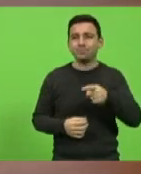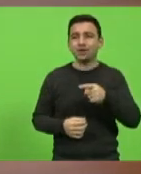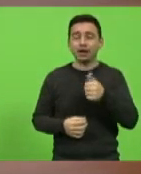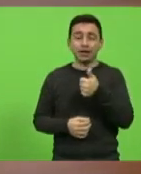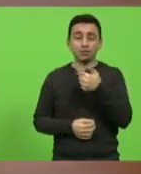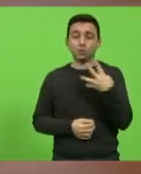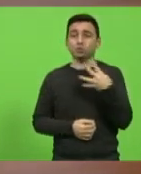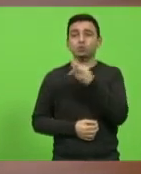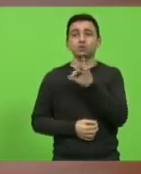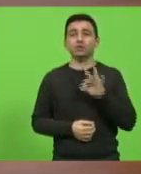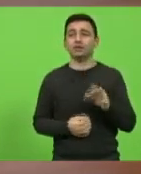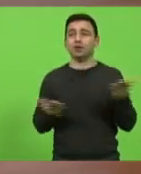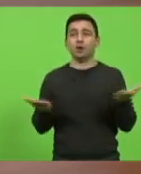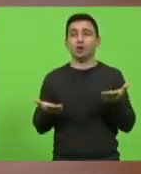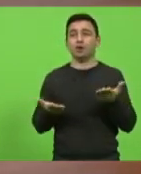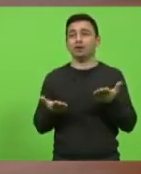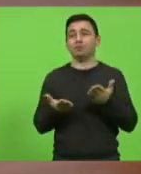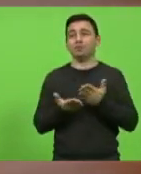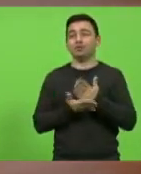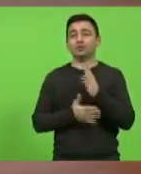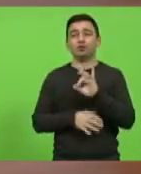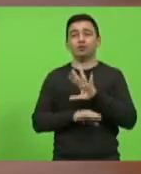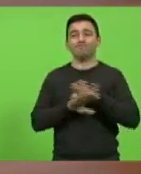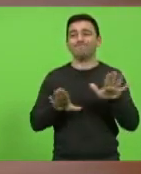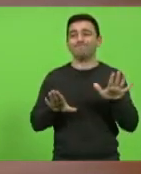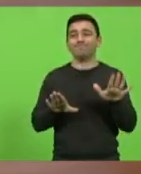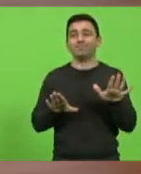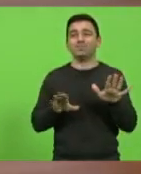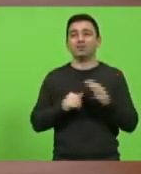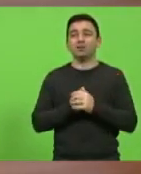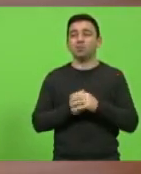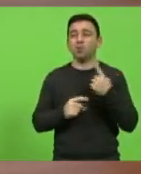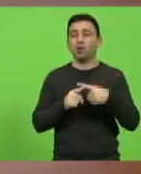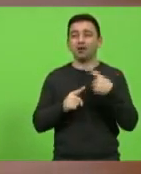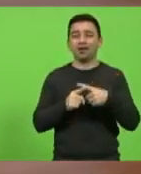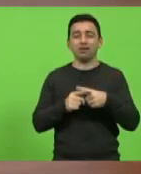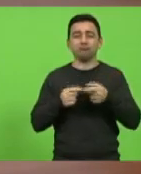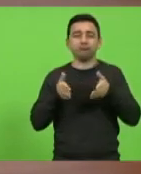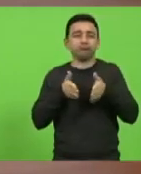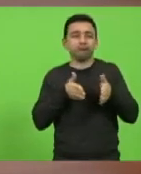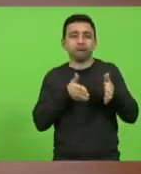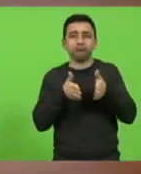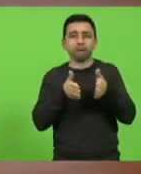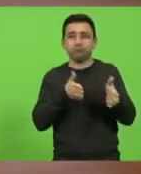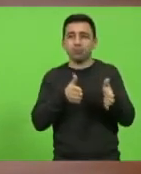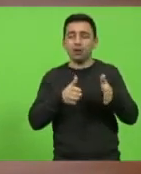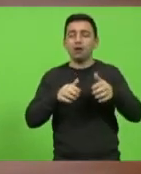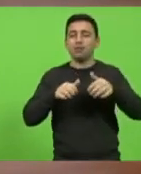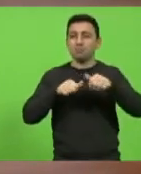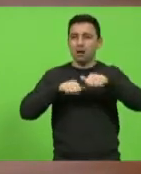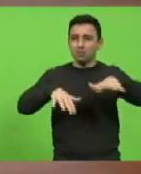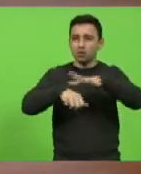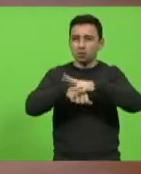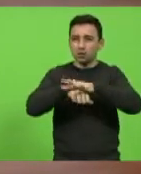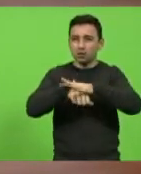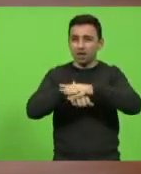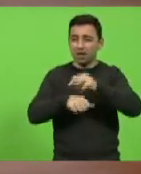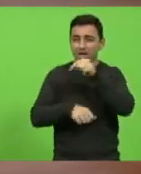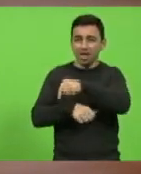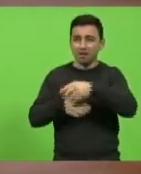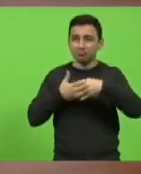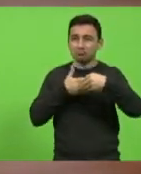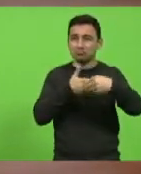aprovação, justamente por conta da sua desastrosa condução da pandemia, conforme pesquisa realizada pela Lupe